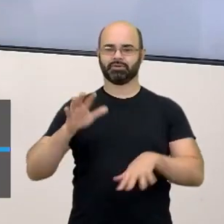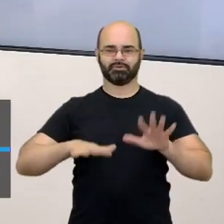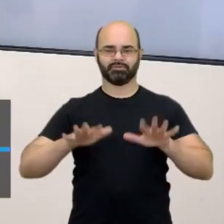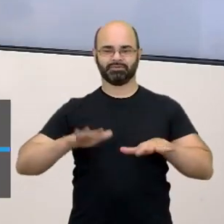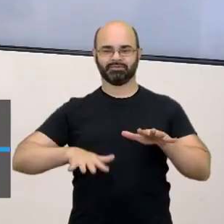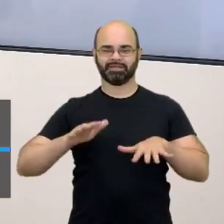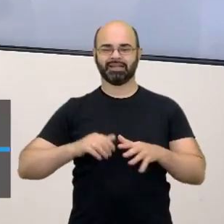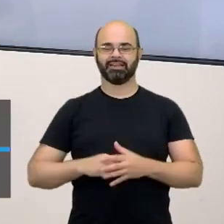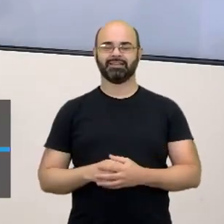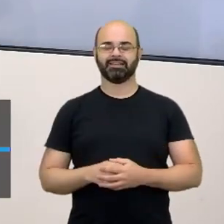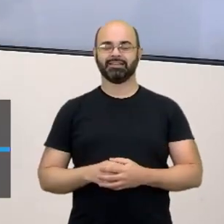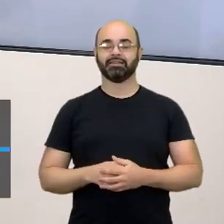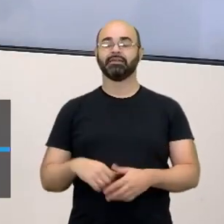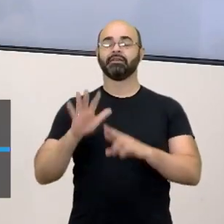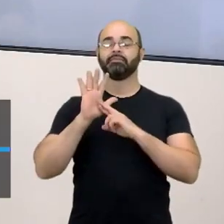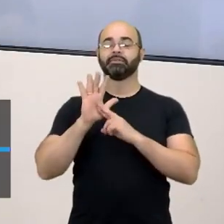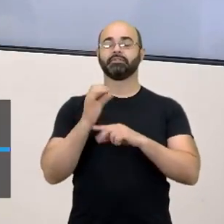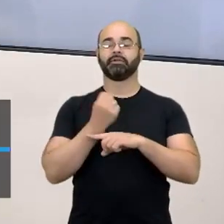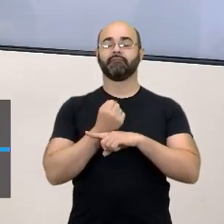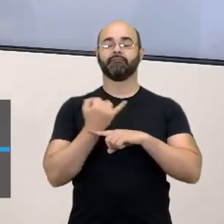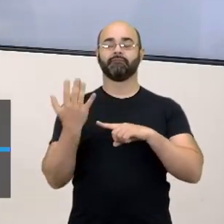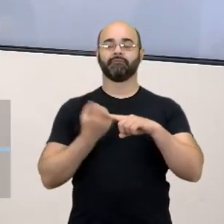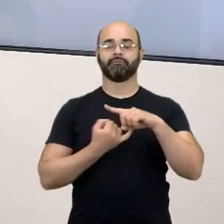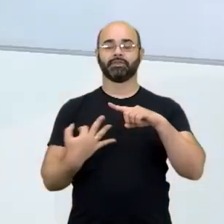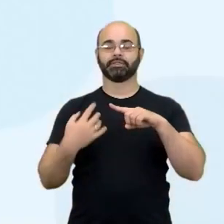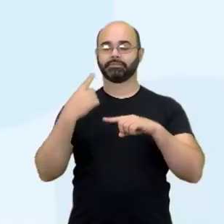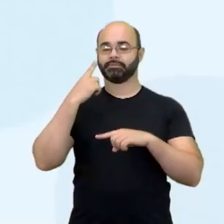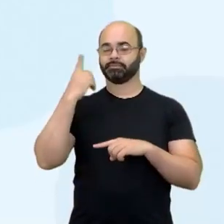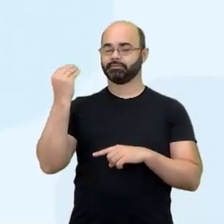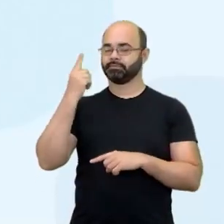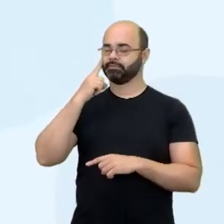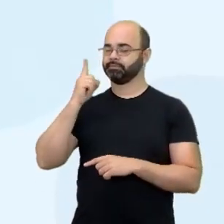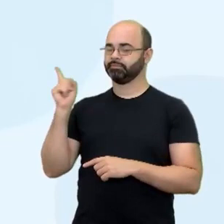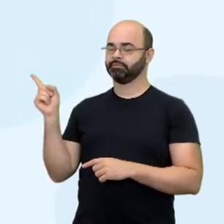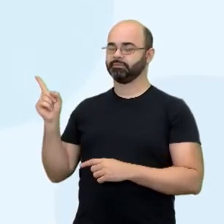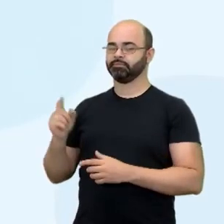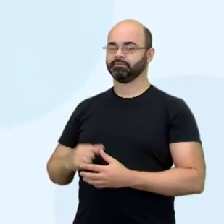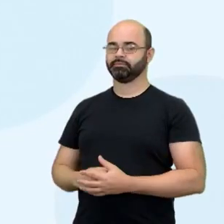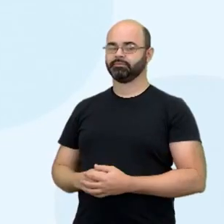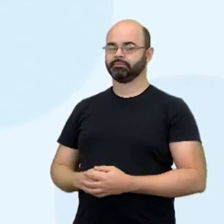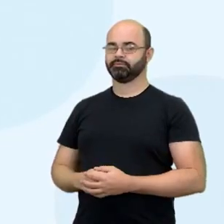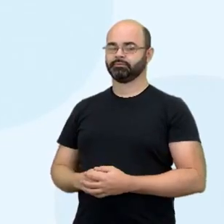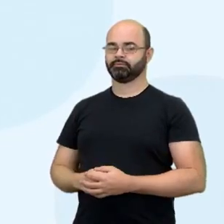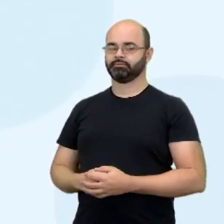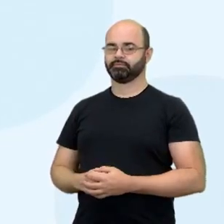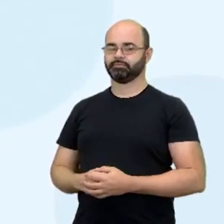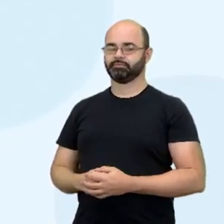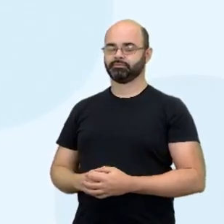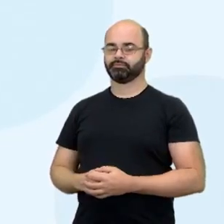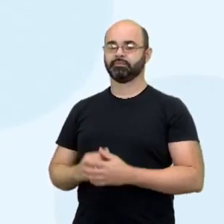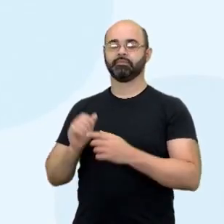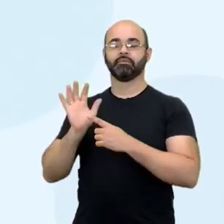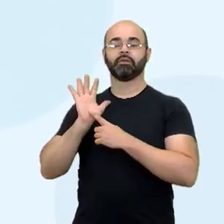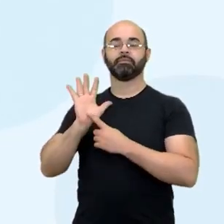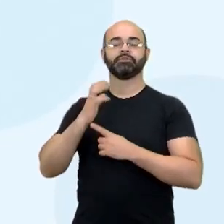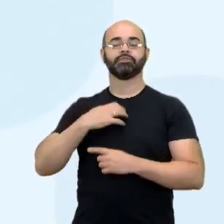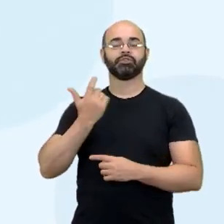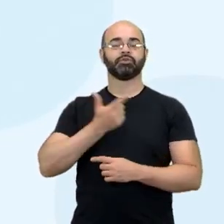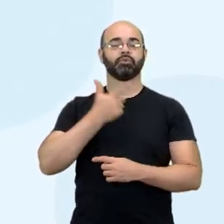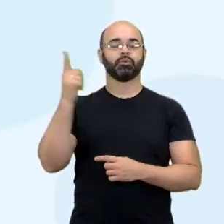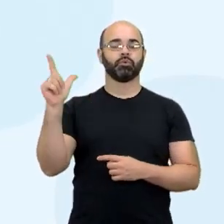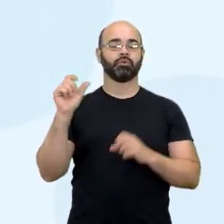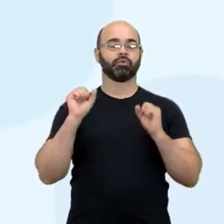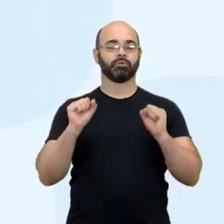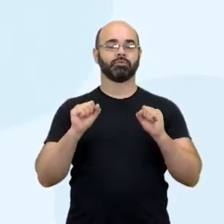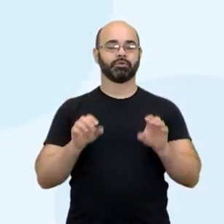é a representação fracionária. Dá uma olhadinha na tela de novo, aí vai aparecer uma outra forma de apresentação dessa